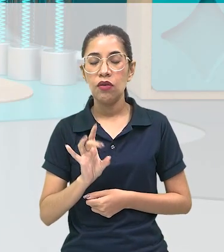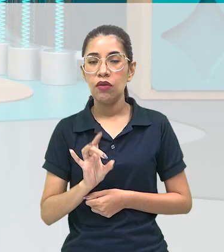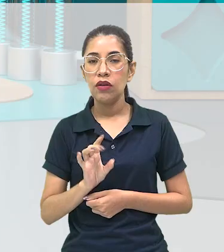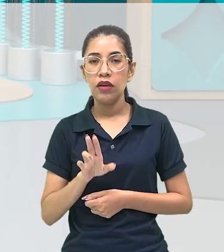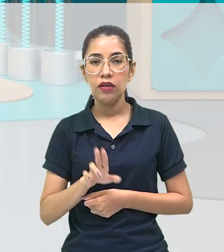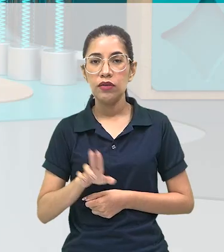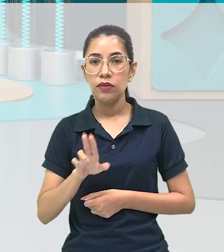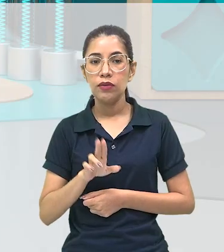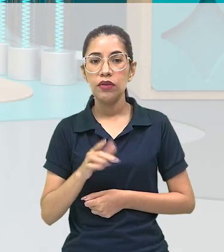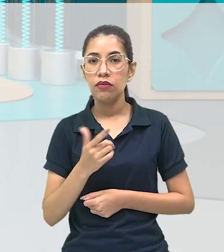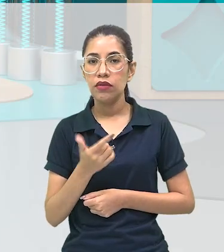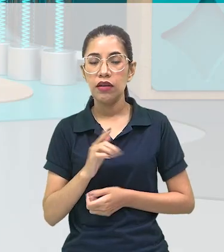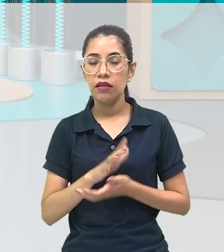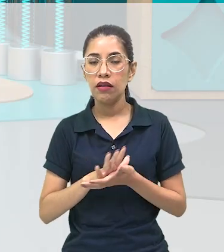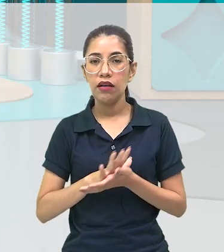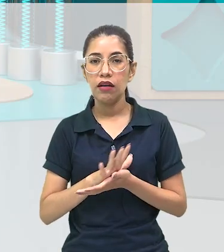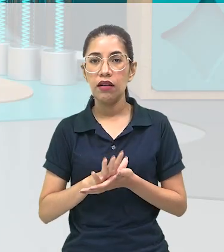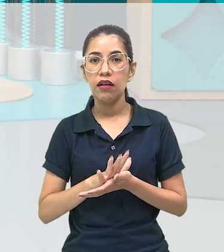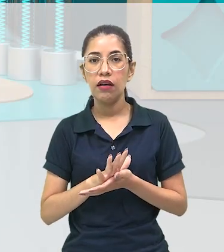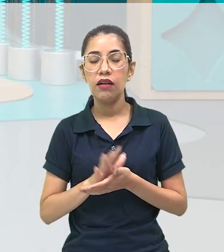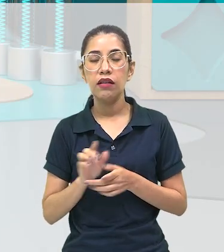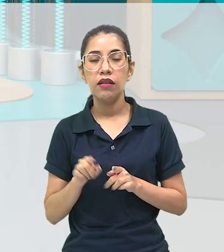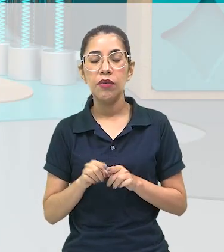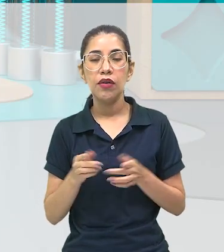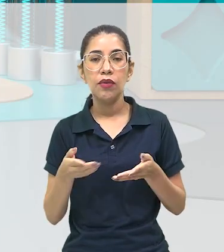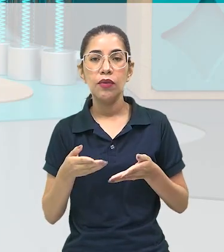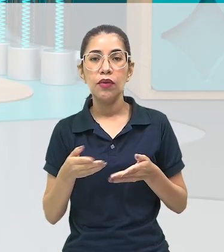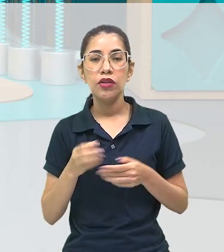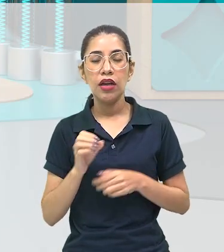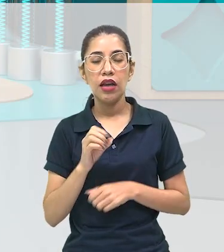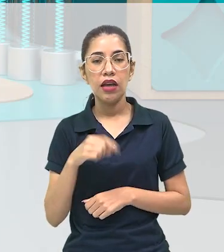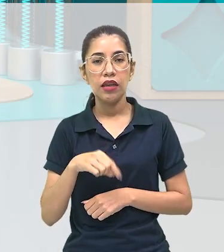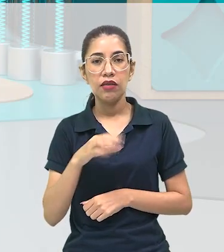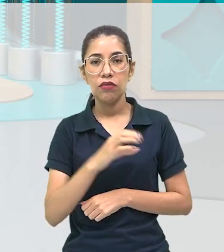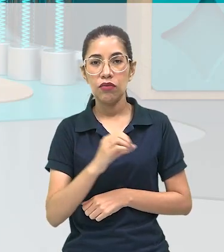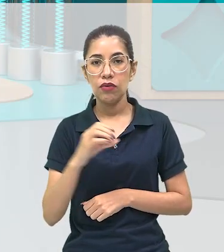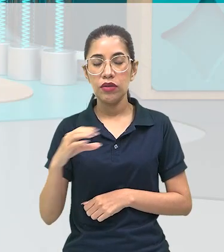que por baixo não tem nada. Hoje em dia, já